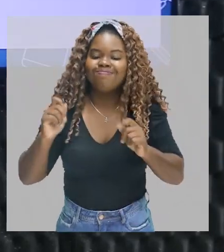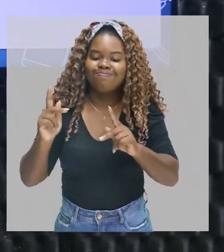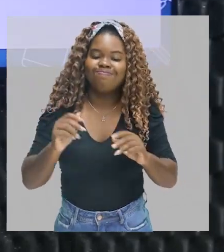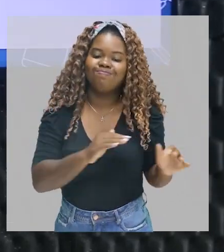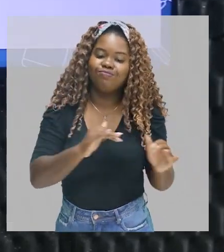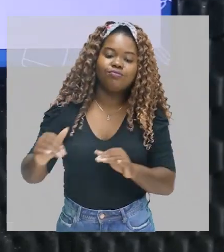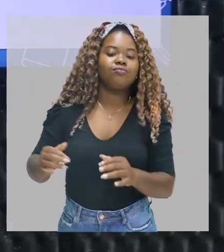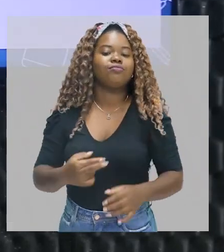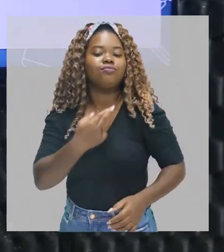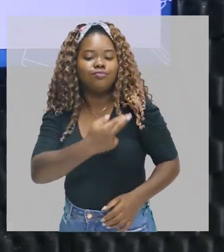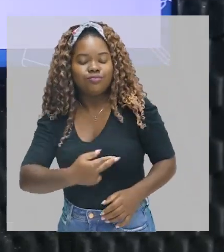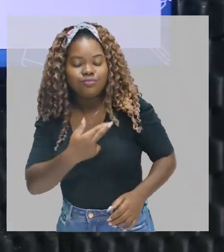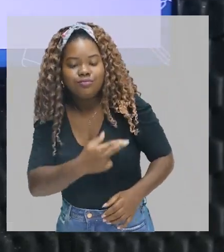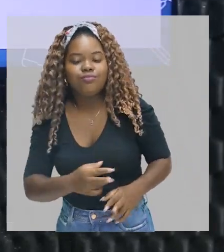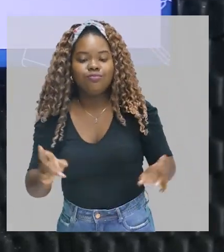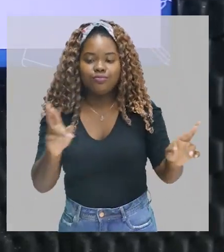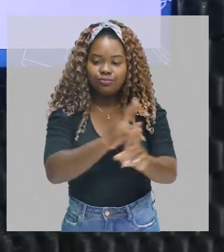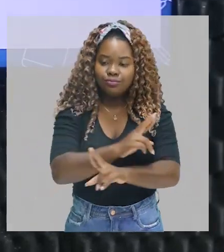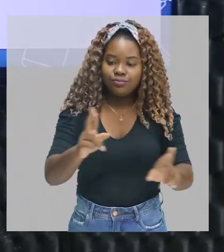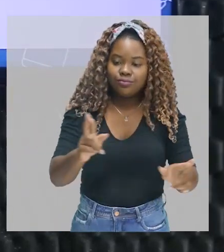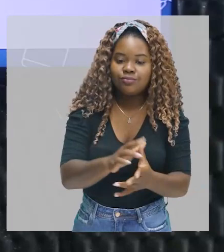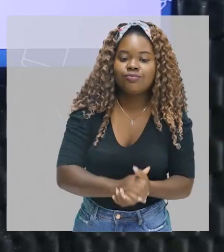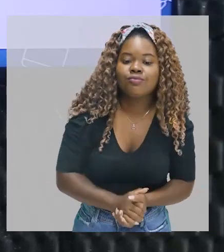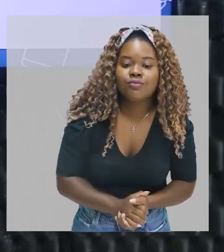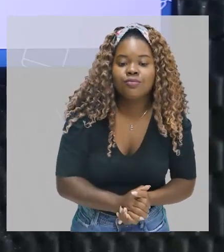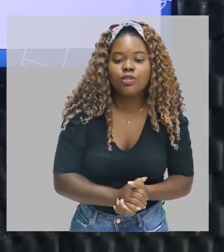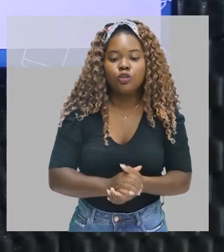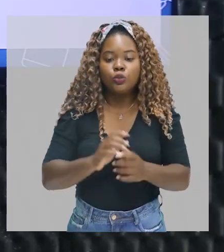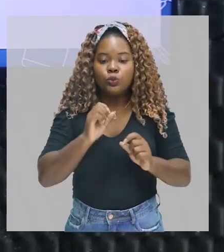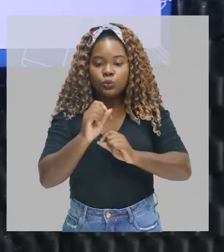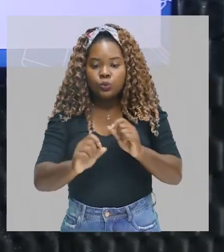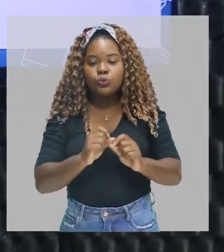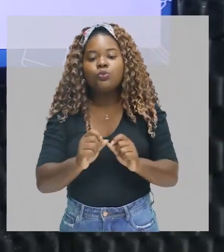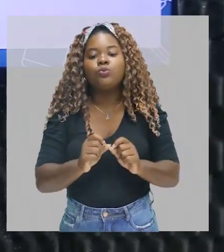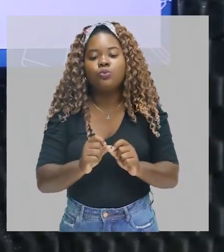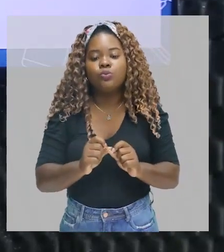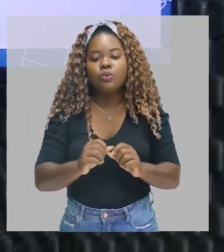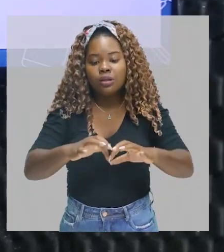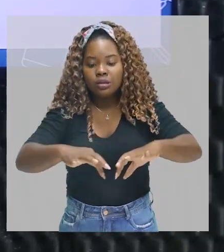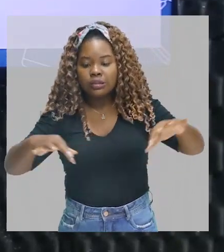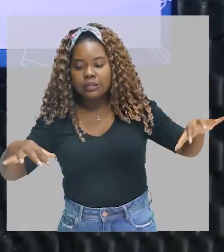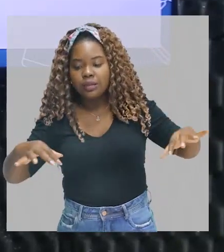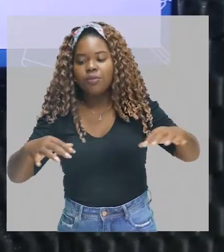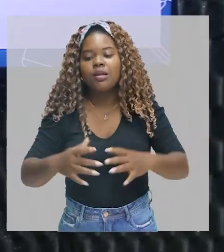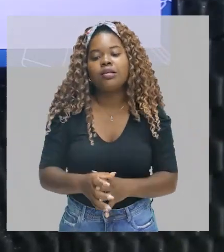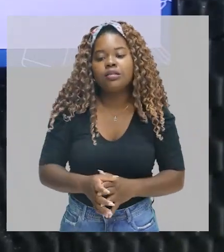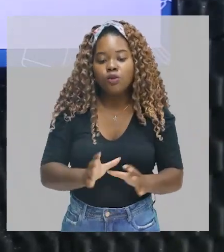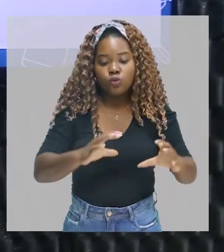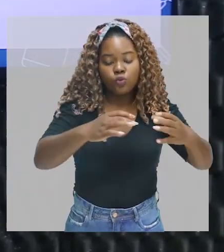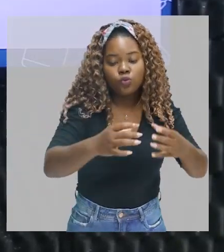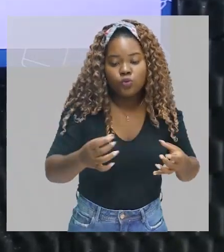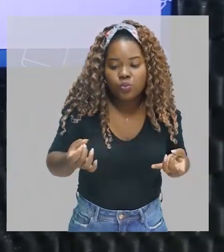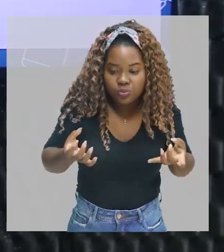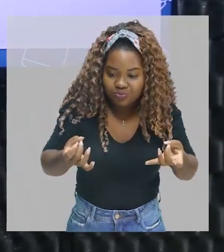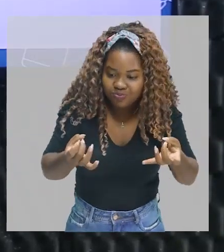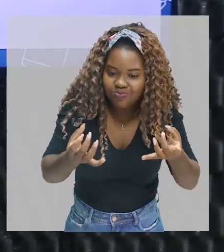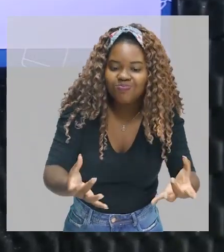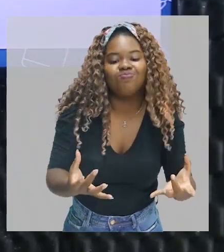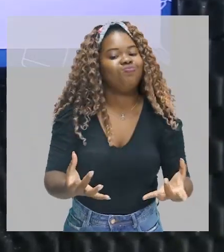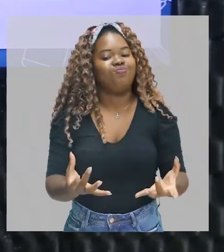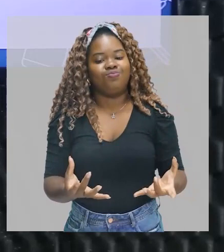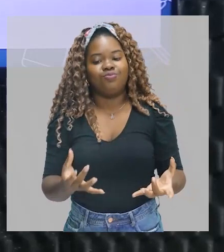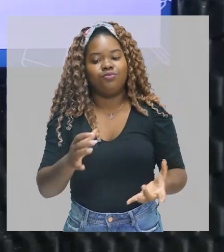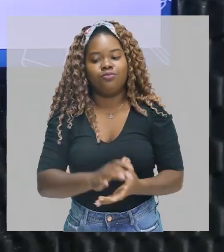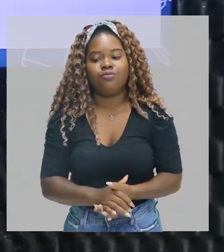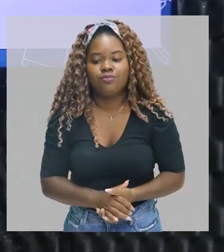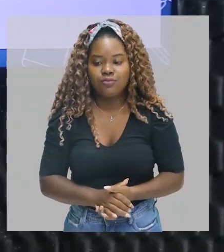está diretamente relacionado com a ascensão da burguesia. Então, por isso é que ele tem uma expressividade tamanha.